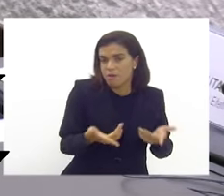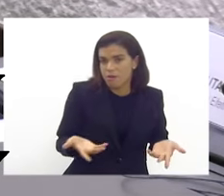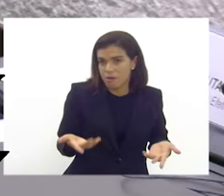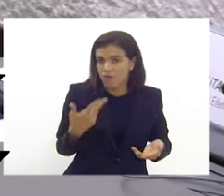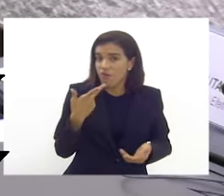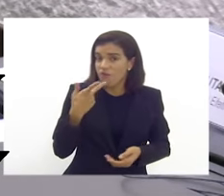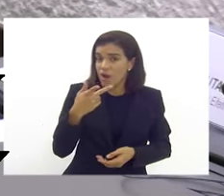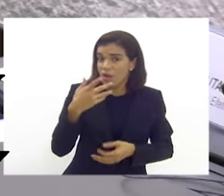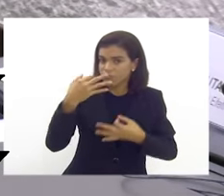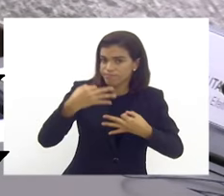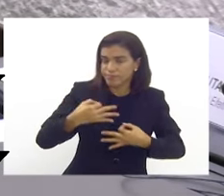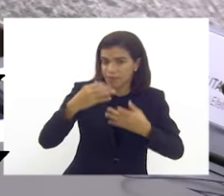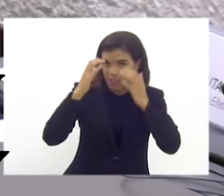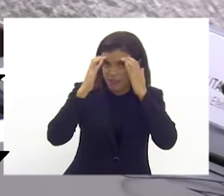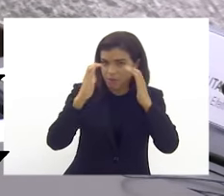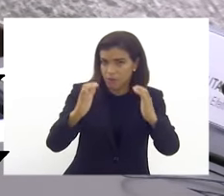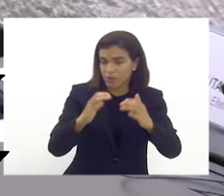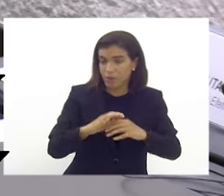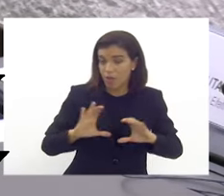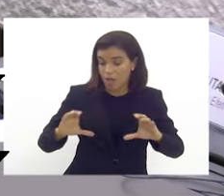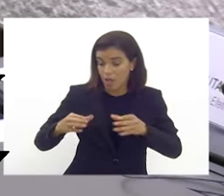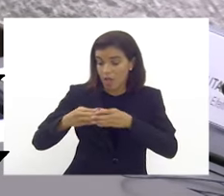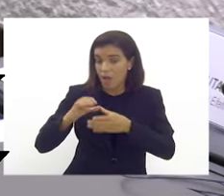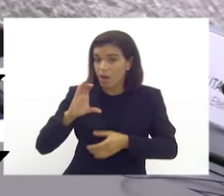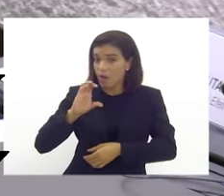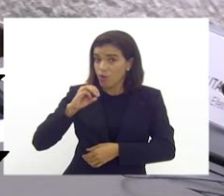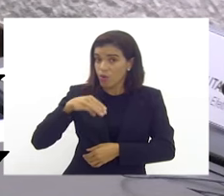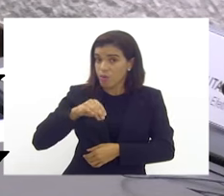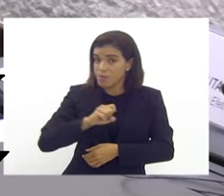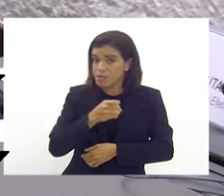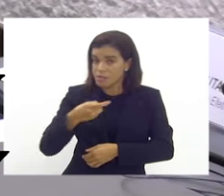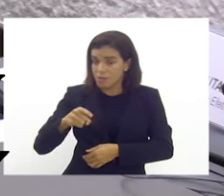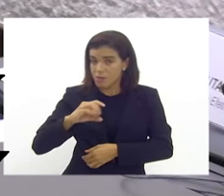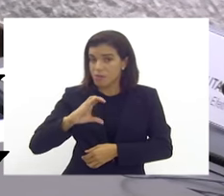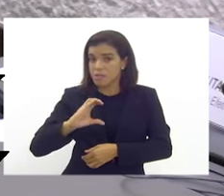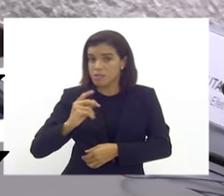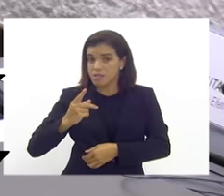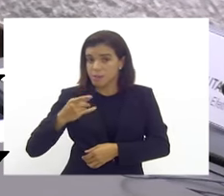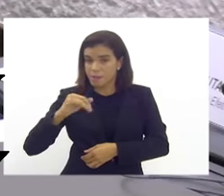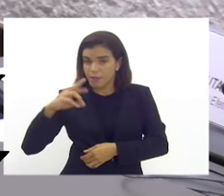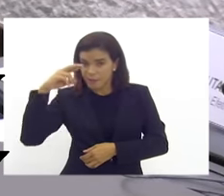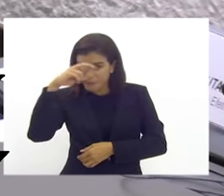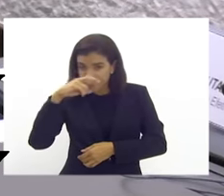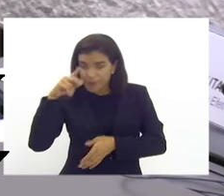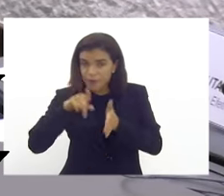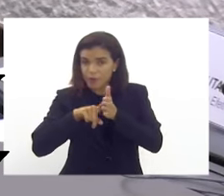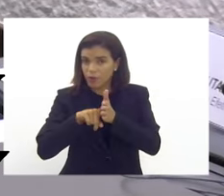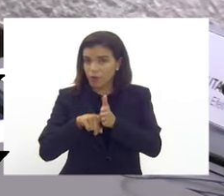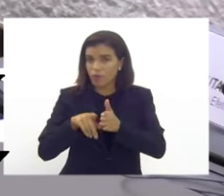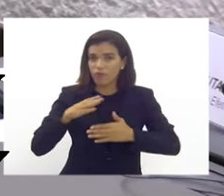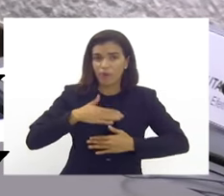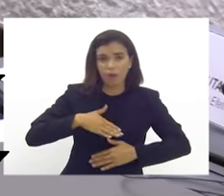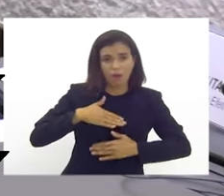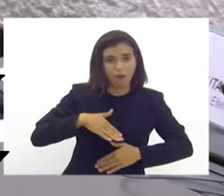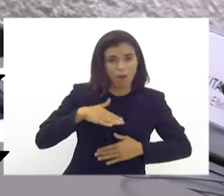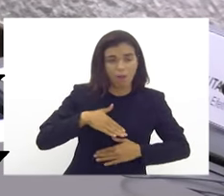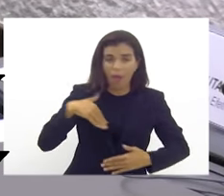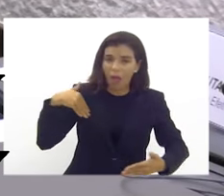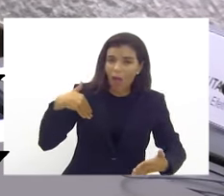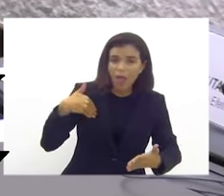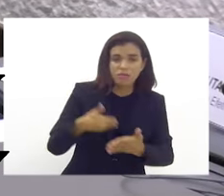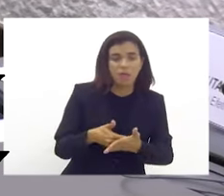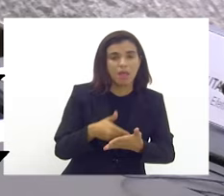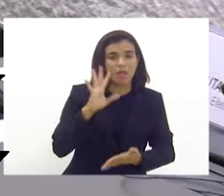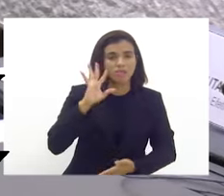todo respeito né Essa comissão aqui essa CP aqui ela não vai eh sossegar enquanto a gente buscar uma solução